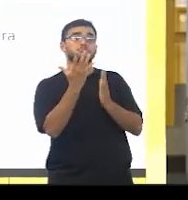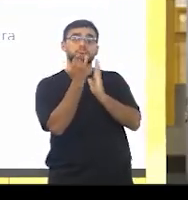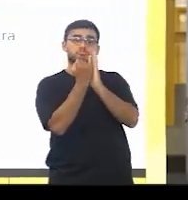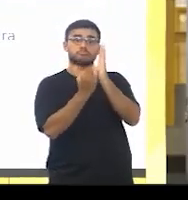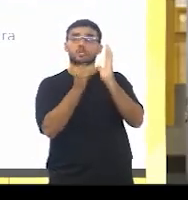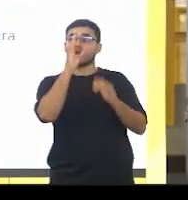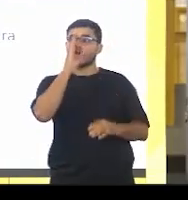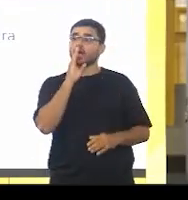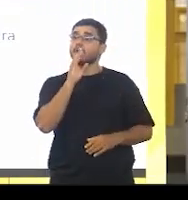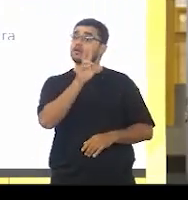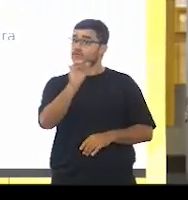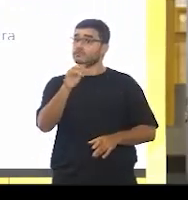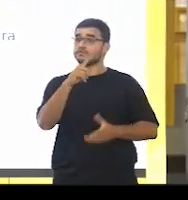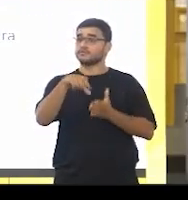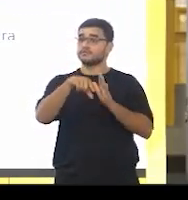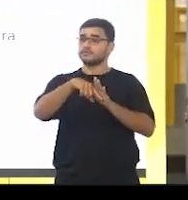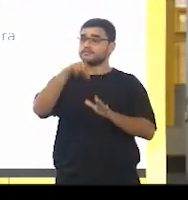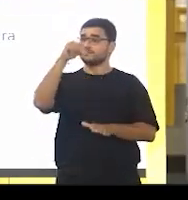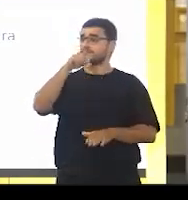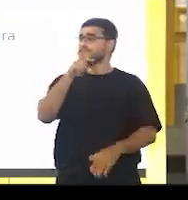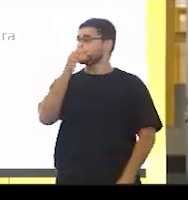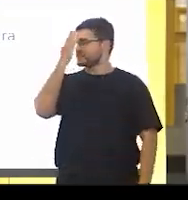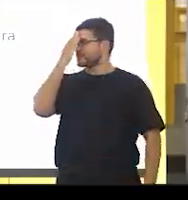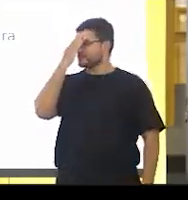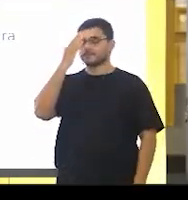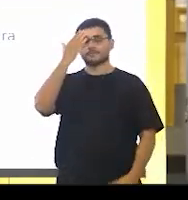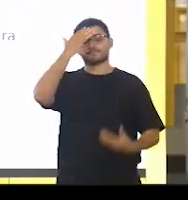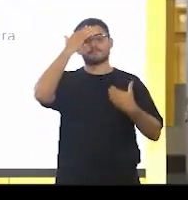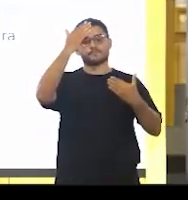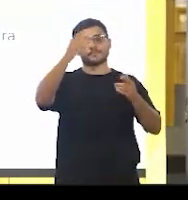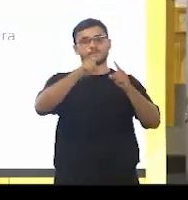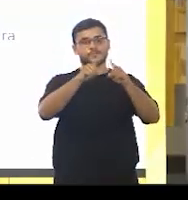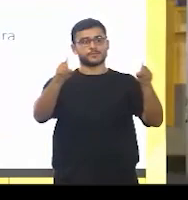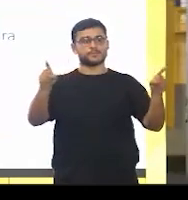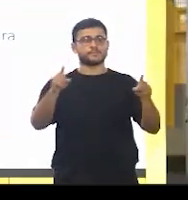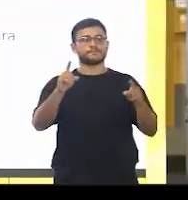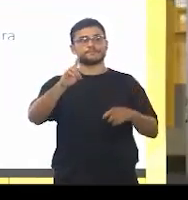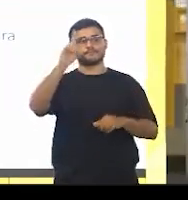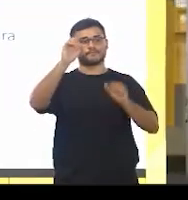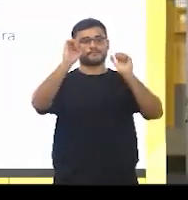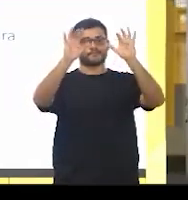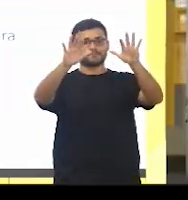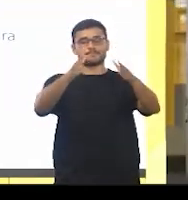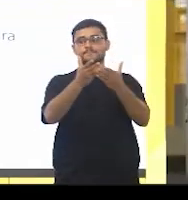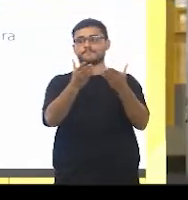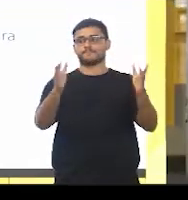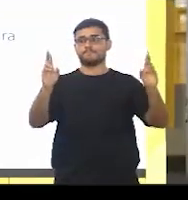Meus queridos, muito obrigado. Que Deus abençoe todos, tá? Sucesso e aprovação.